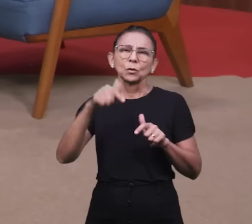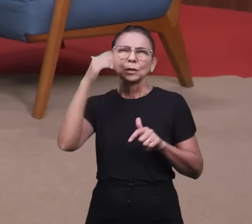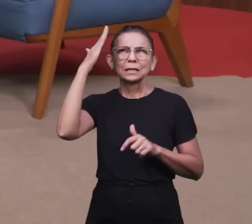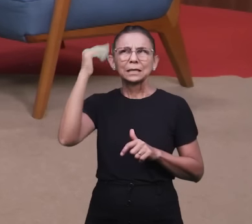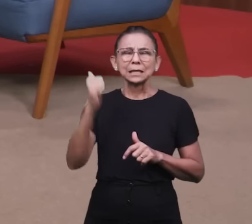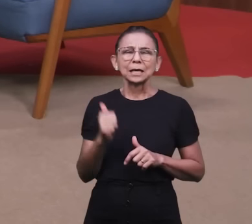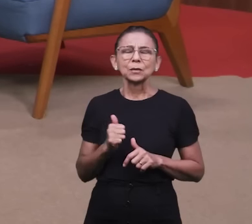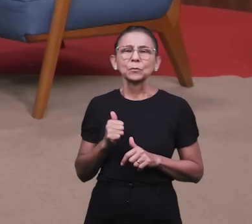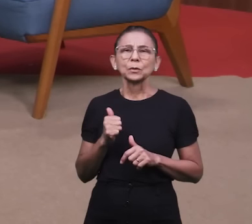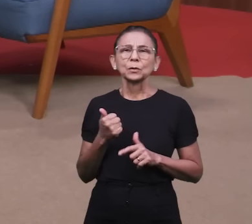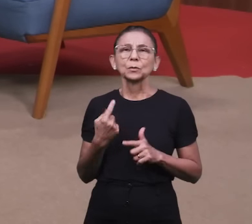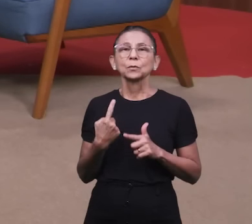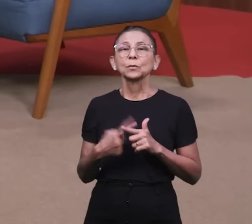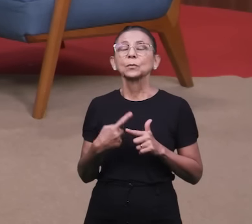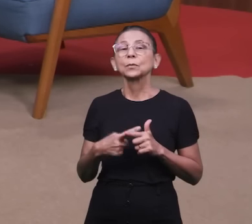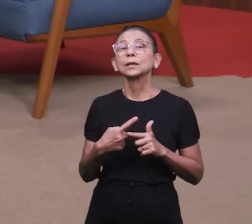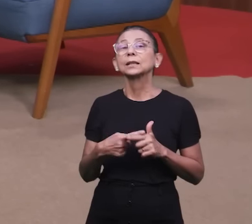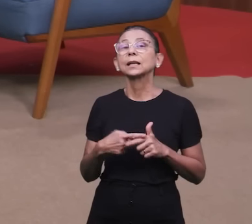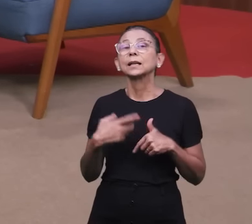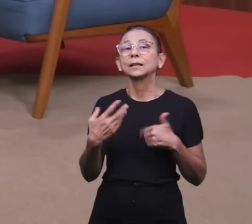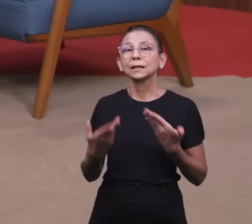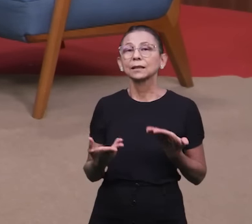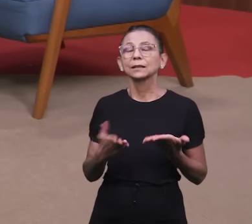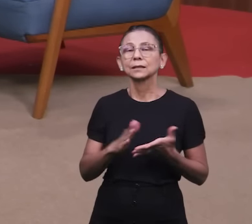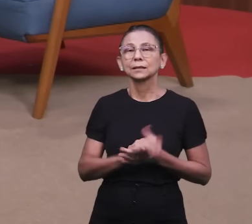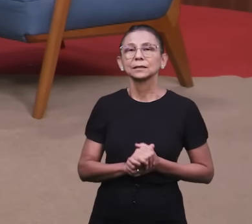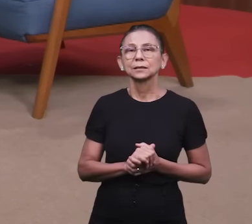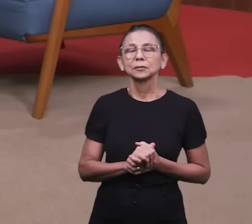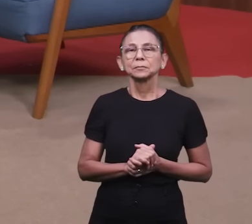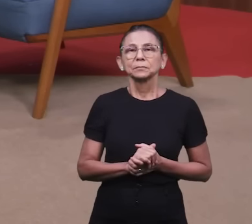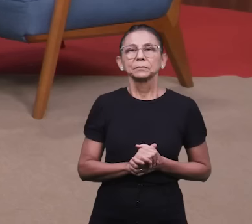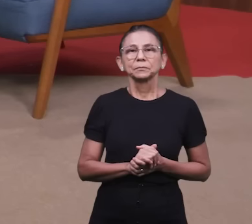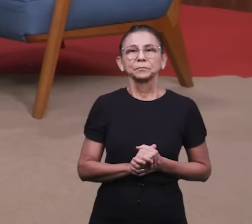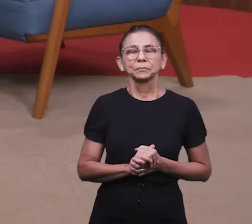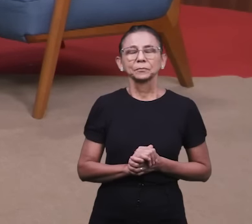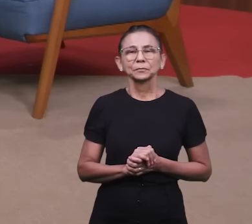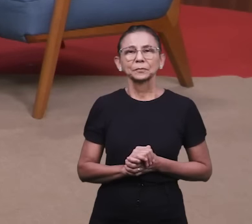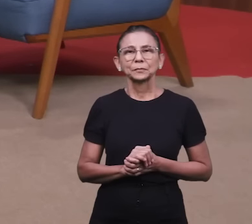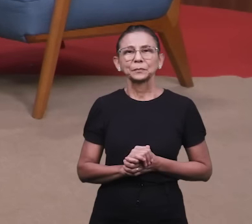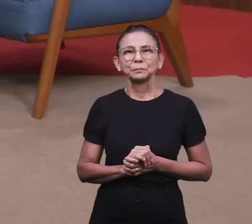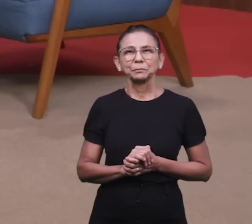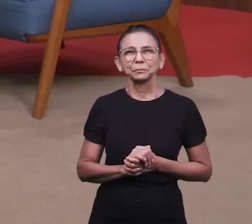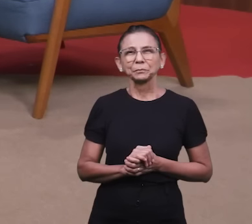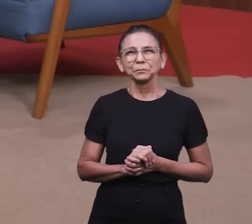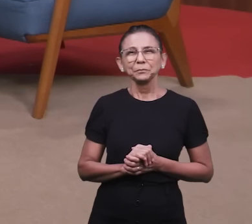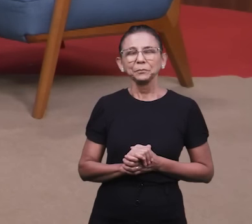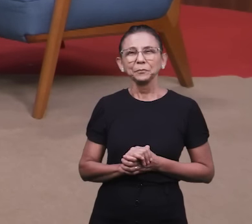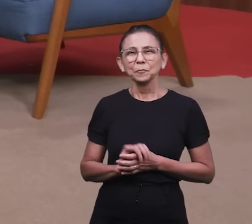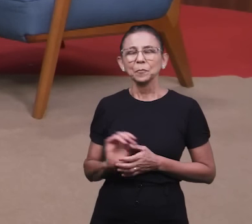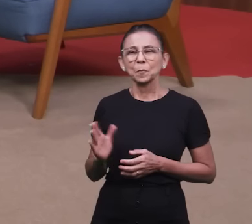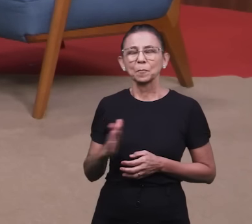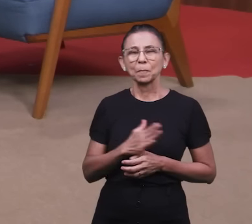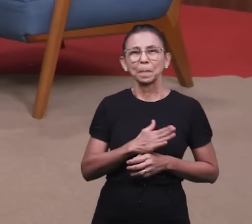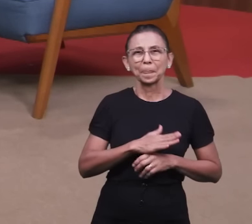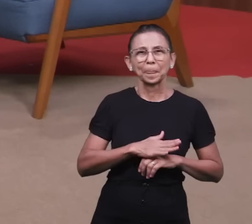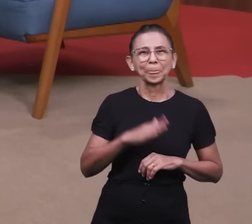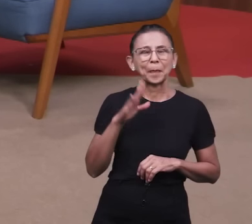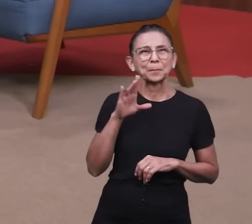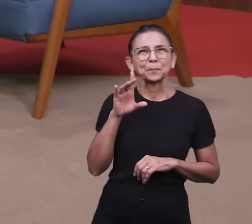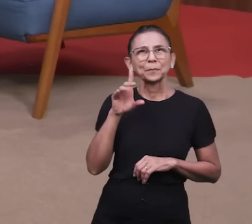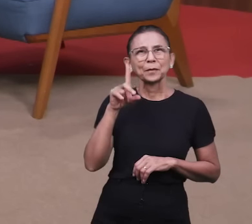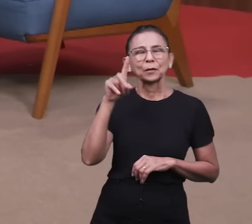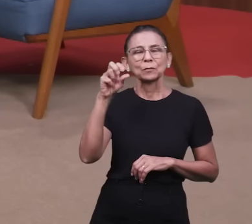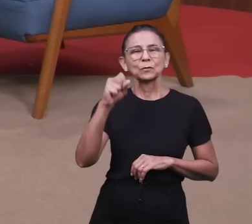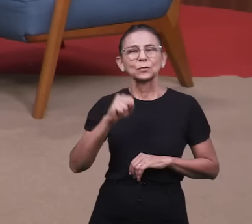pessoas esses dias uma criança passou Amadeu fez uma pergunta na igreja e ela chegou na escola e perguntou